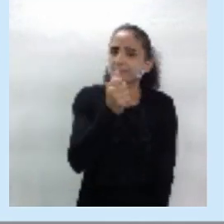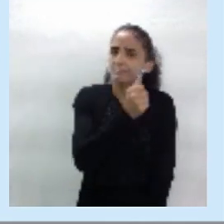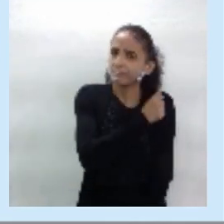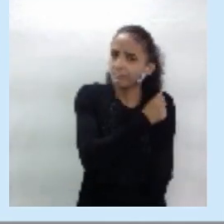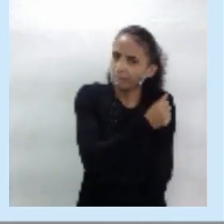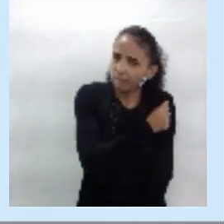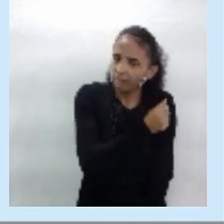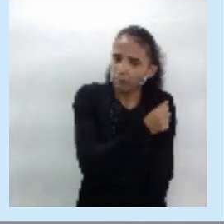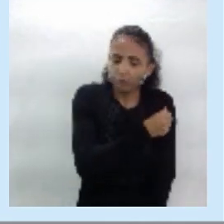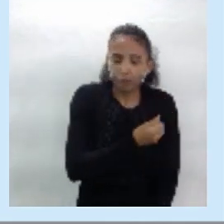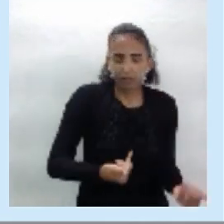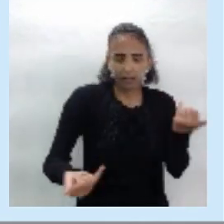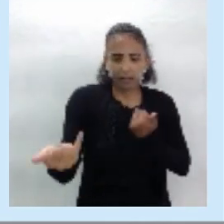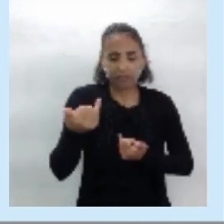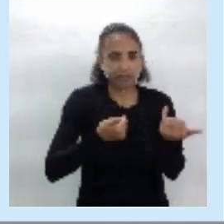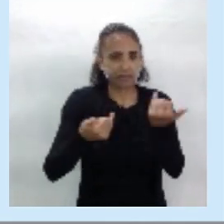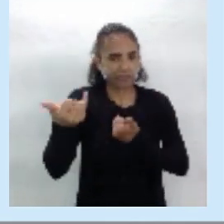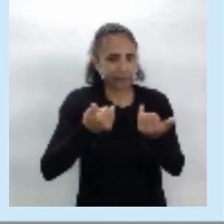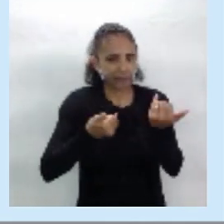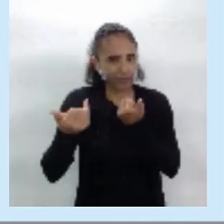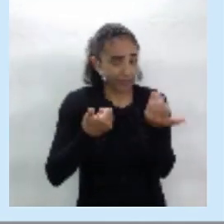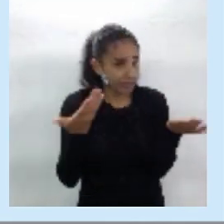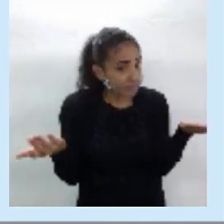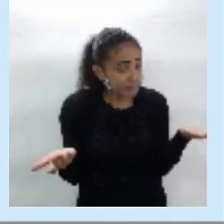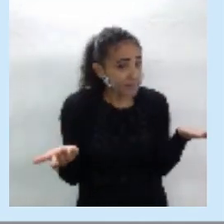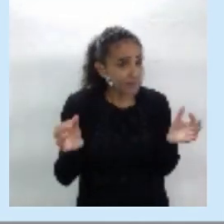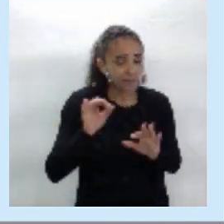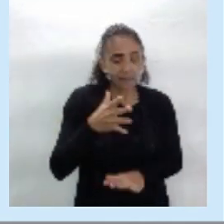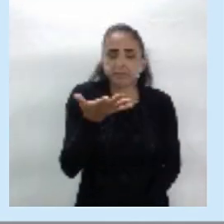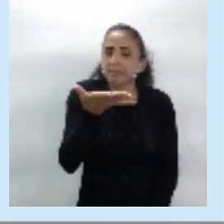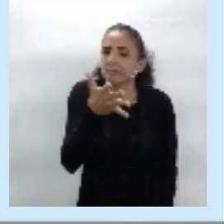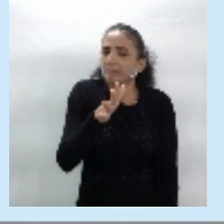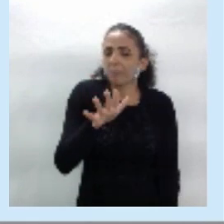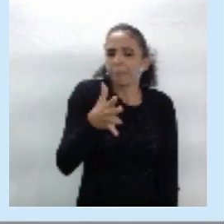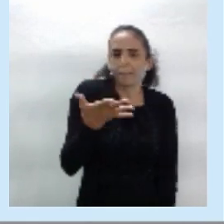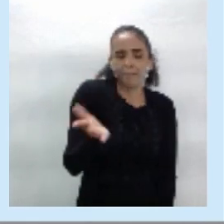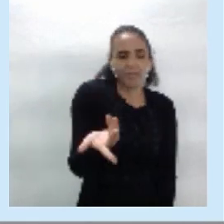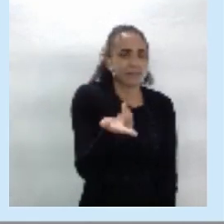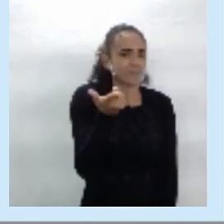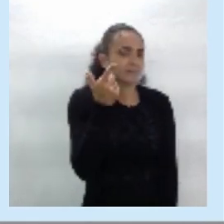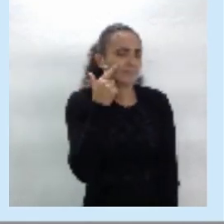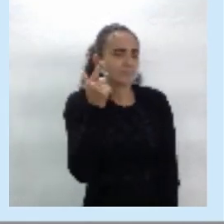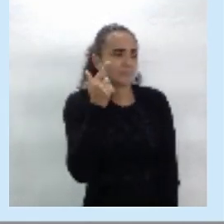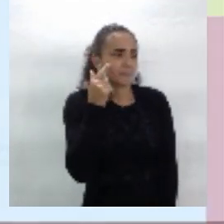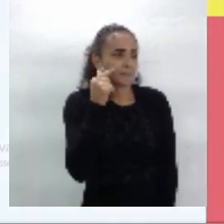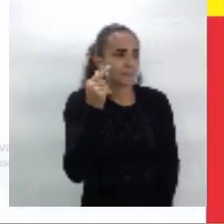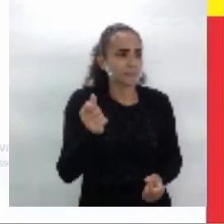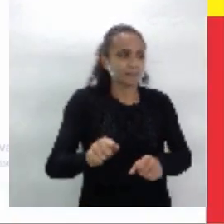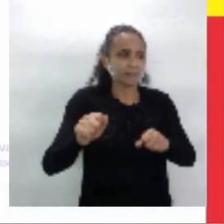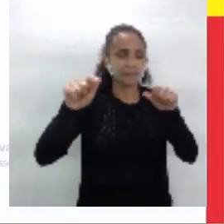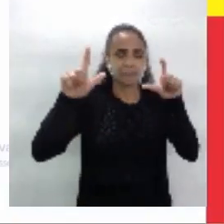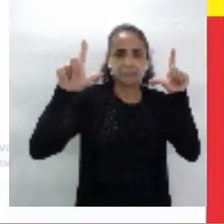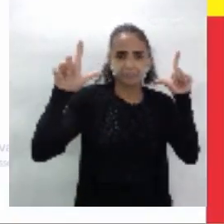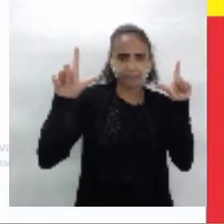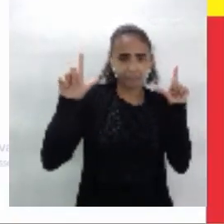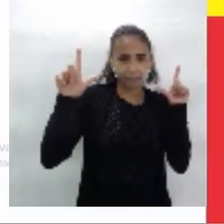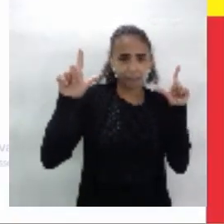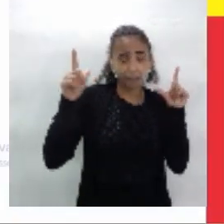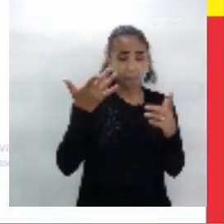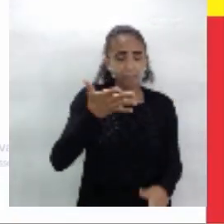irá informar o valor aproximado. Então, isso é uma estimativa. Então, veja aí na tela de vocês o seguinte,